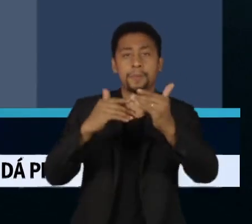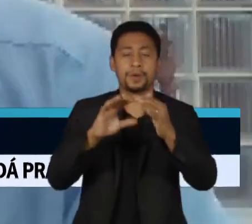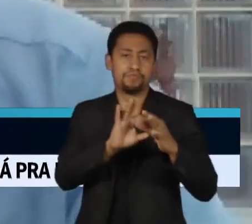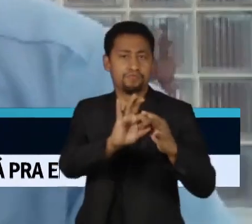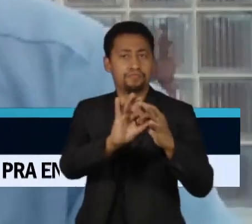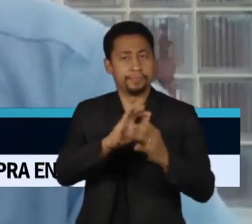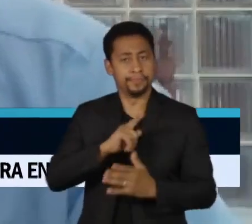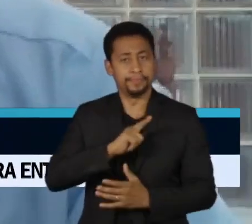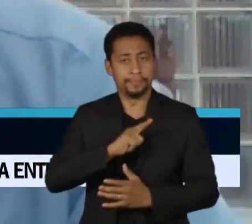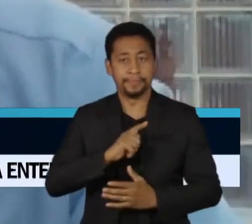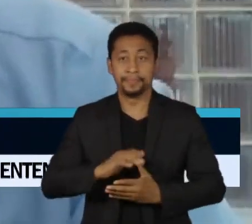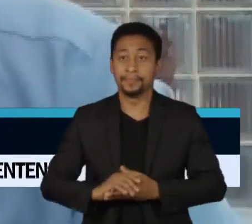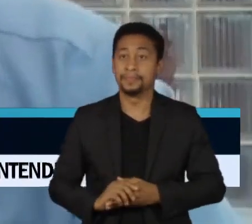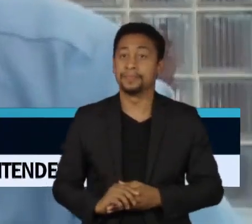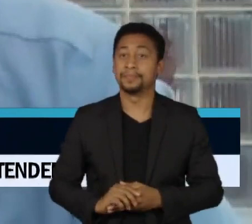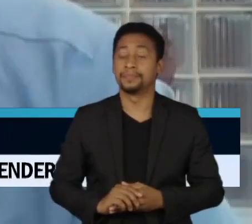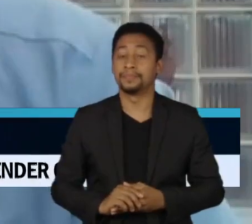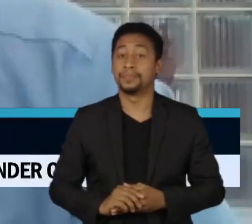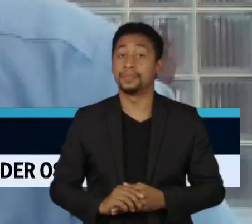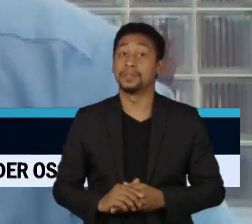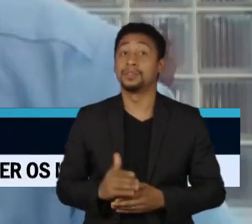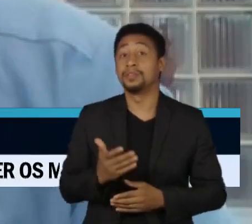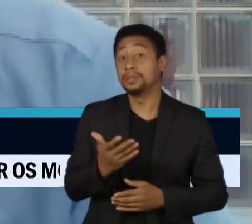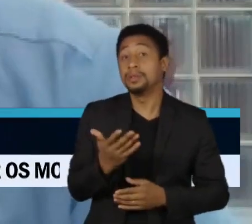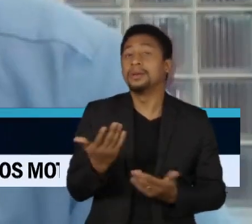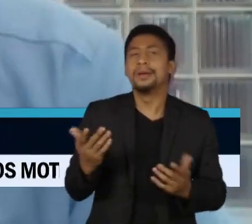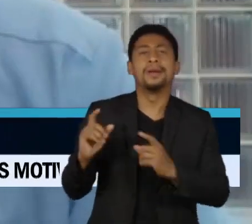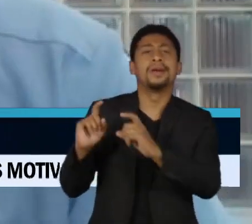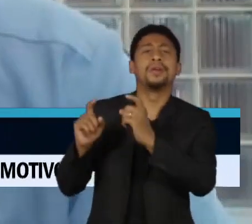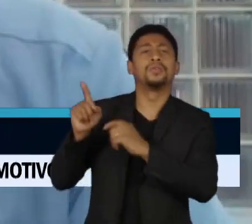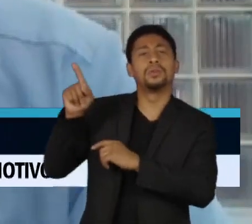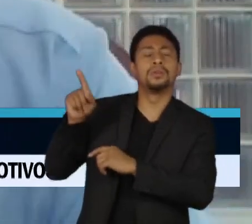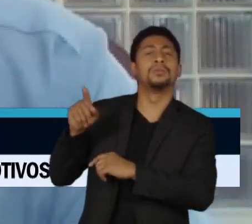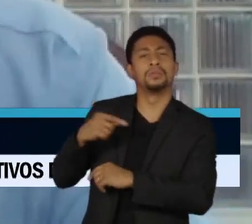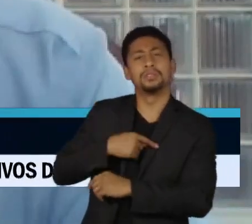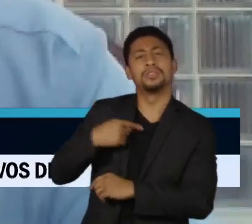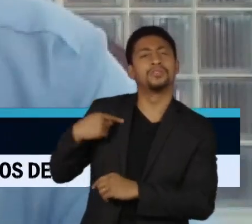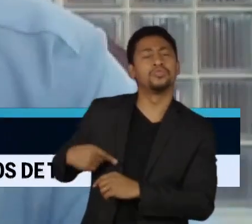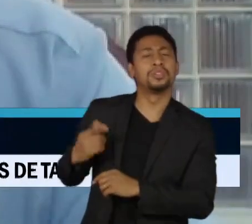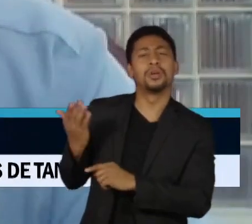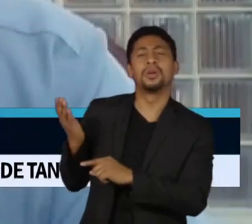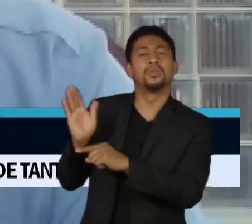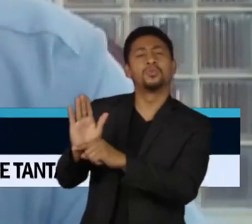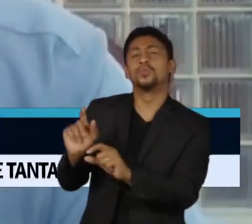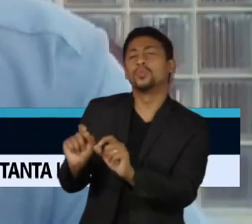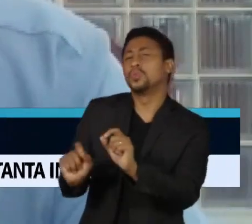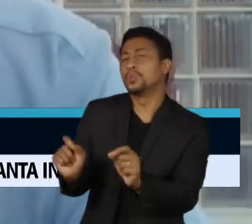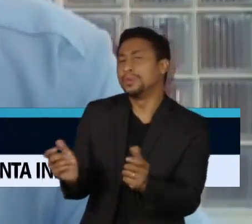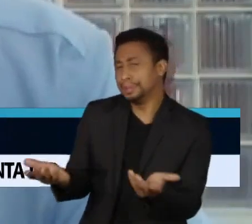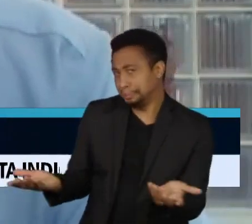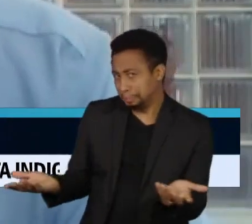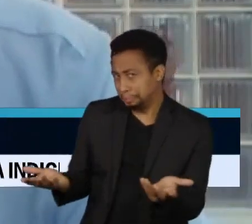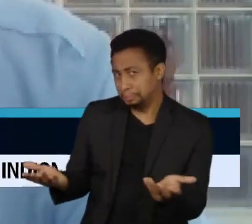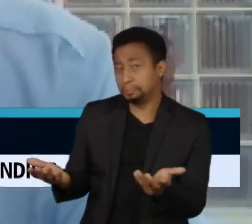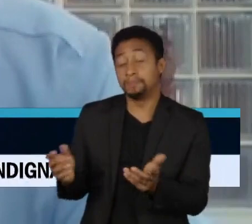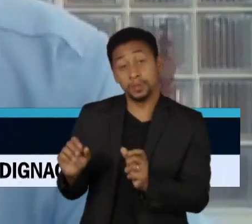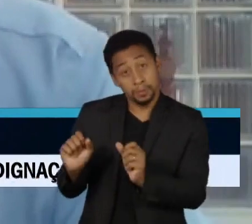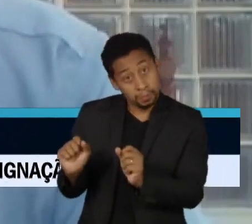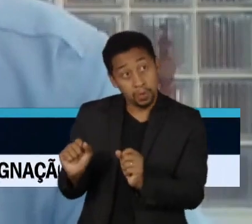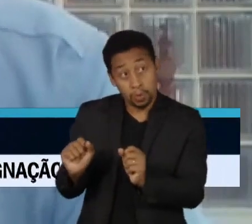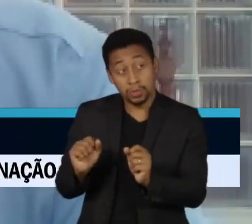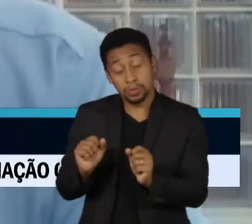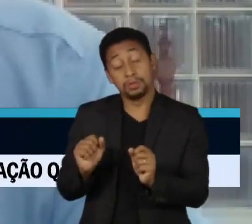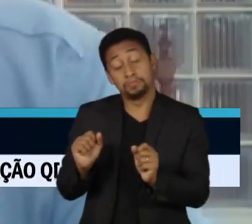comum. O que que essa reunião pode ajudar? Pode aumentar muito mais